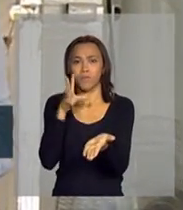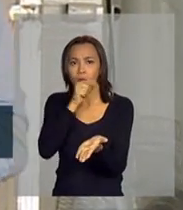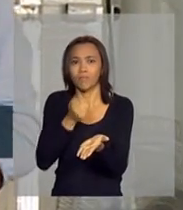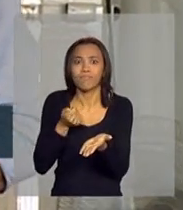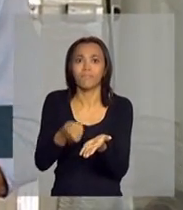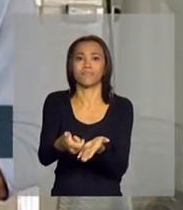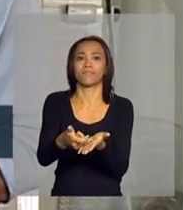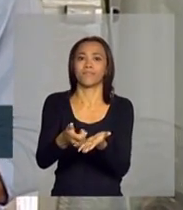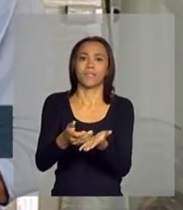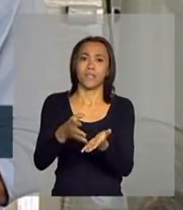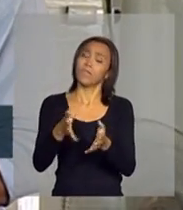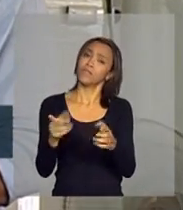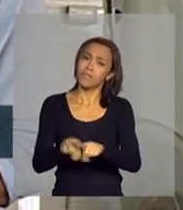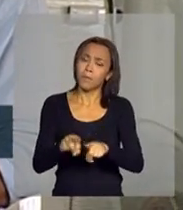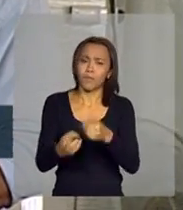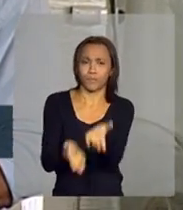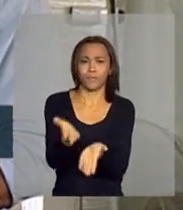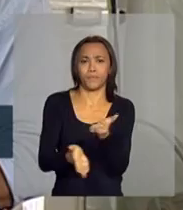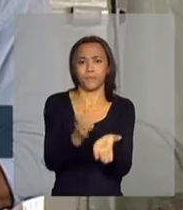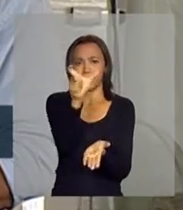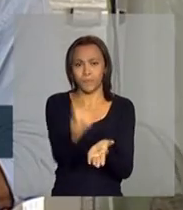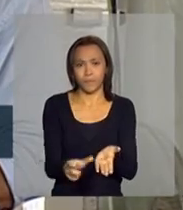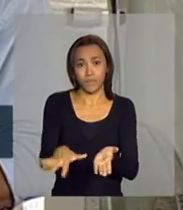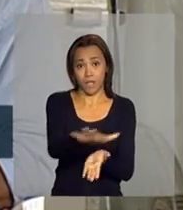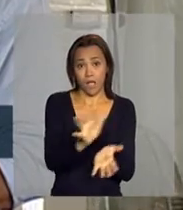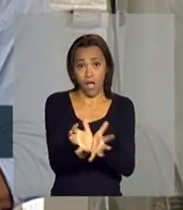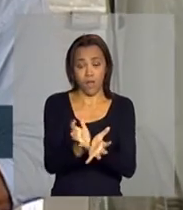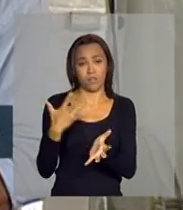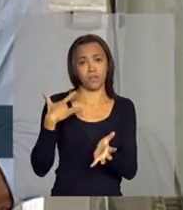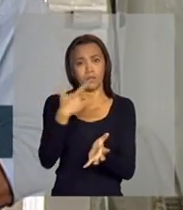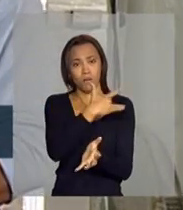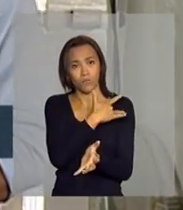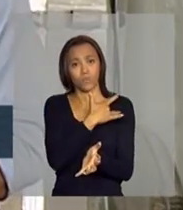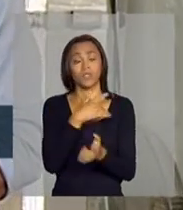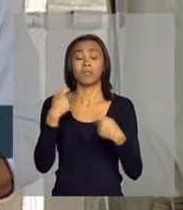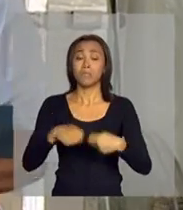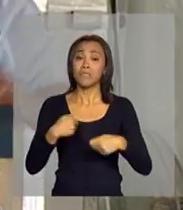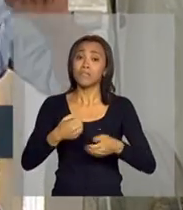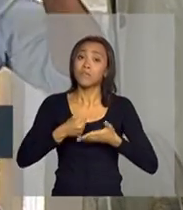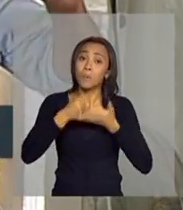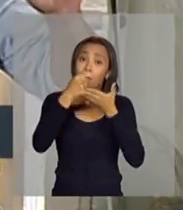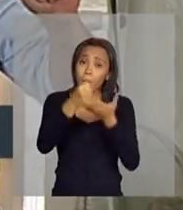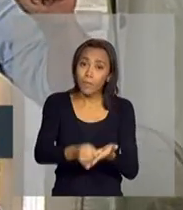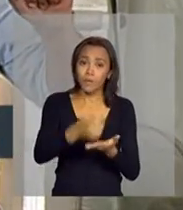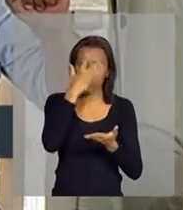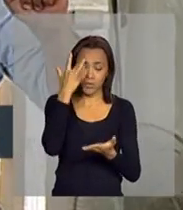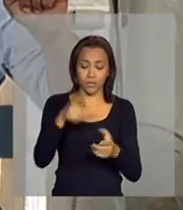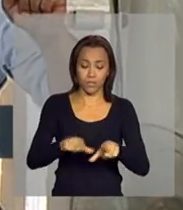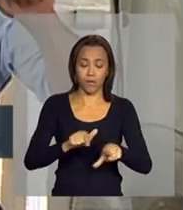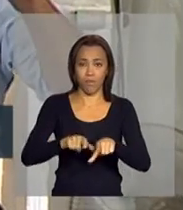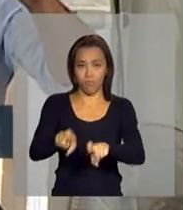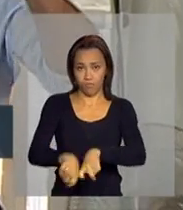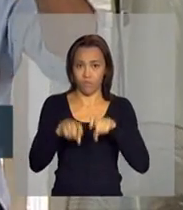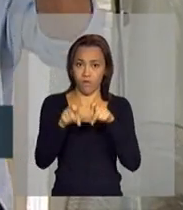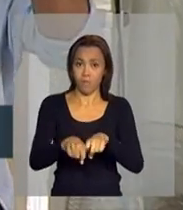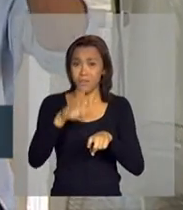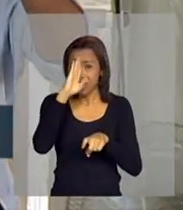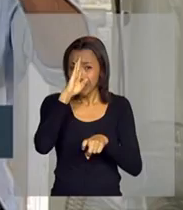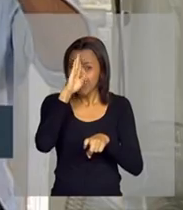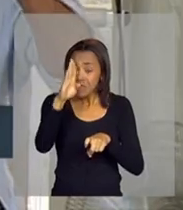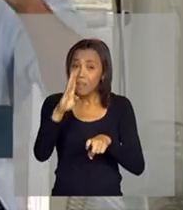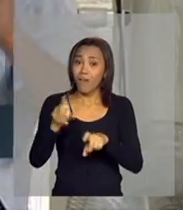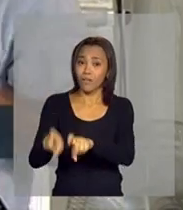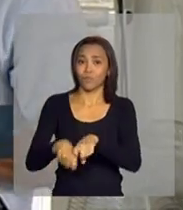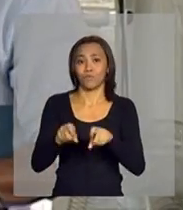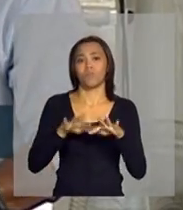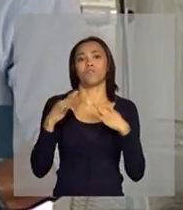mais humano na área de saúde. Precisam do apoio aos nossos agricultores, em especial à agricultura